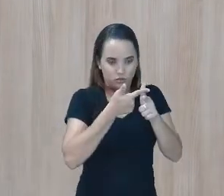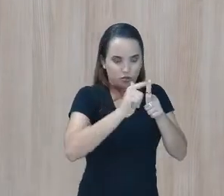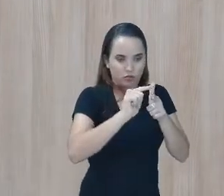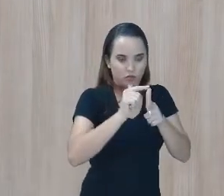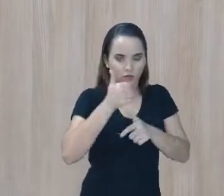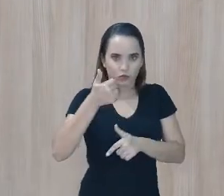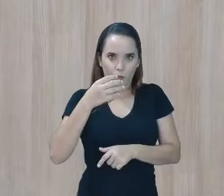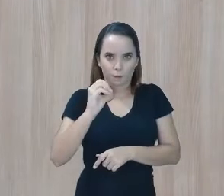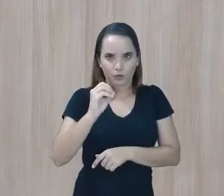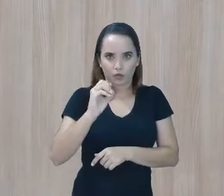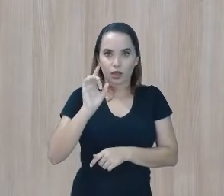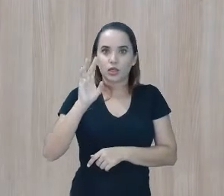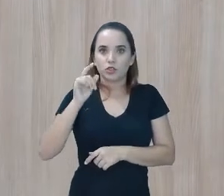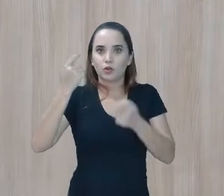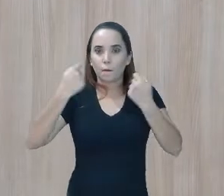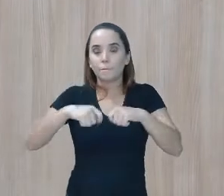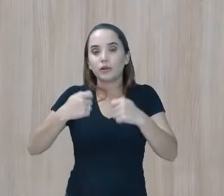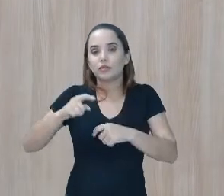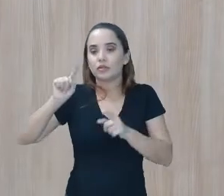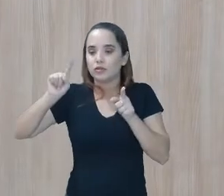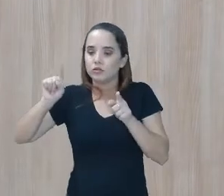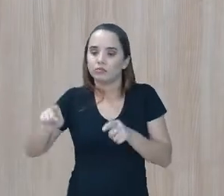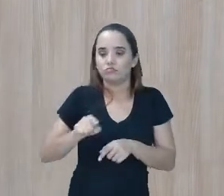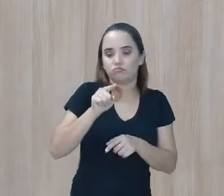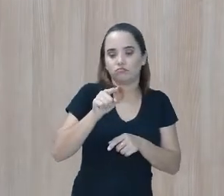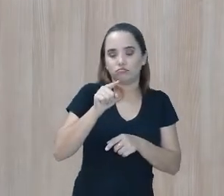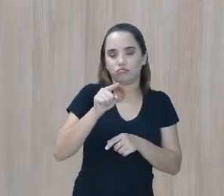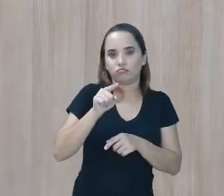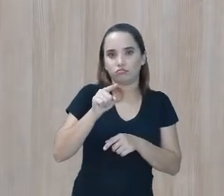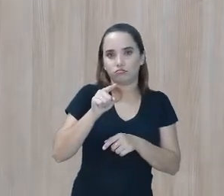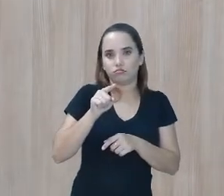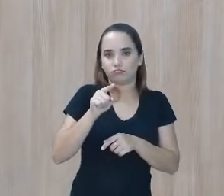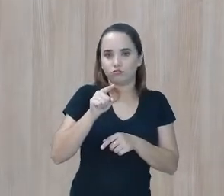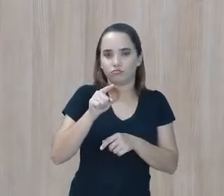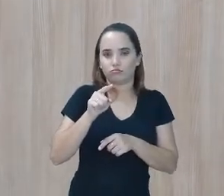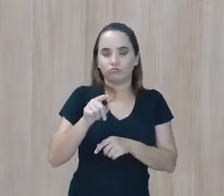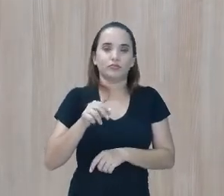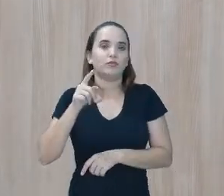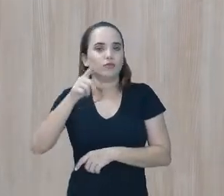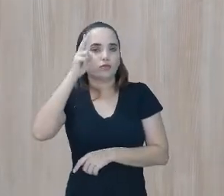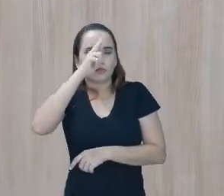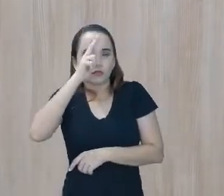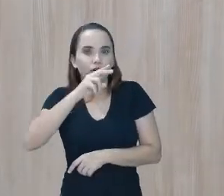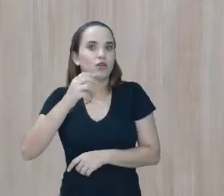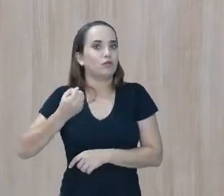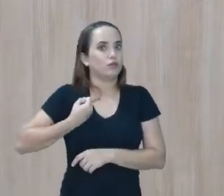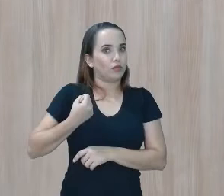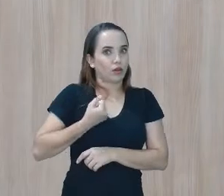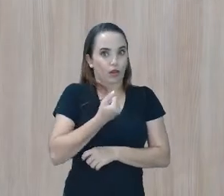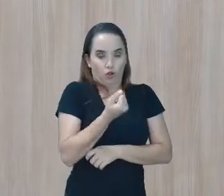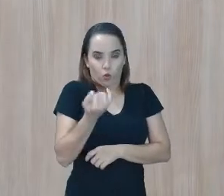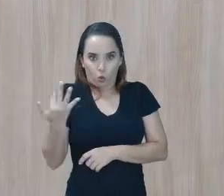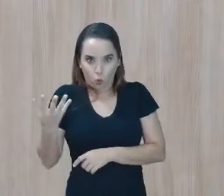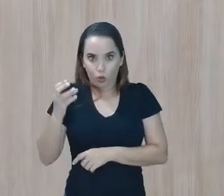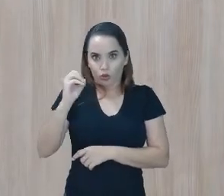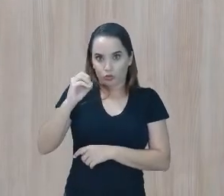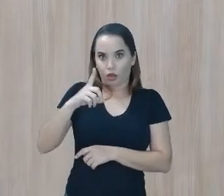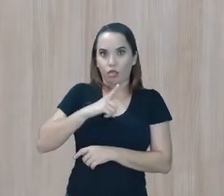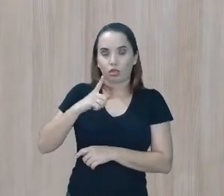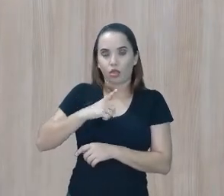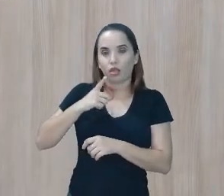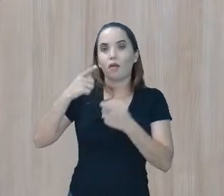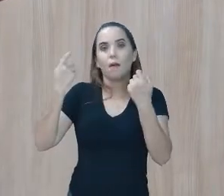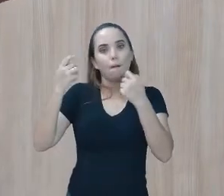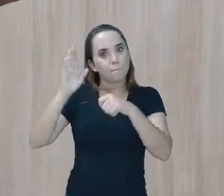10, basta apenas eu andar uma casa decimal. Lembra que o número de zeros vai me ajudar a contar as casas decimais